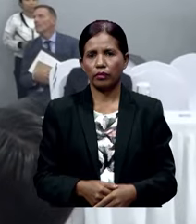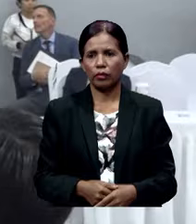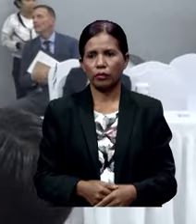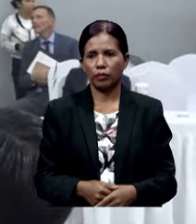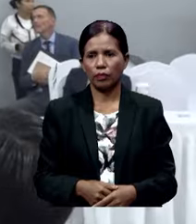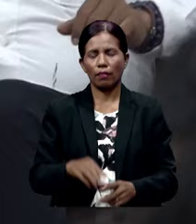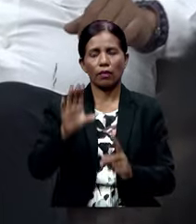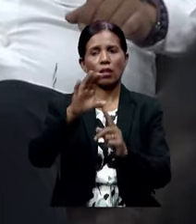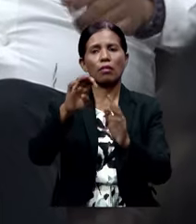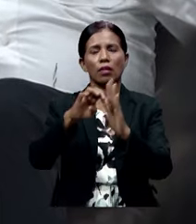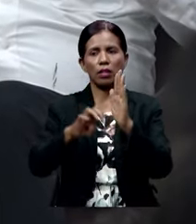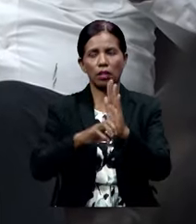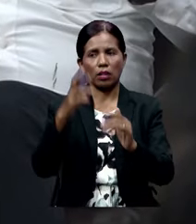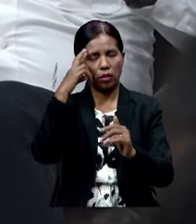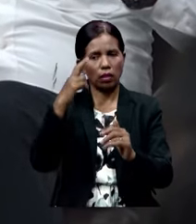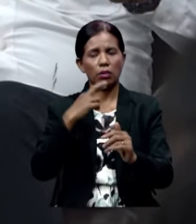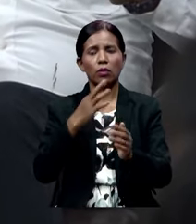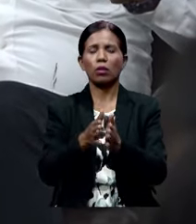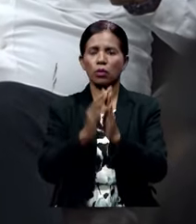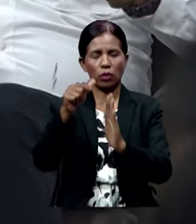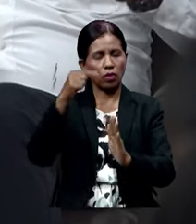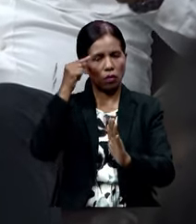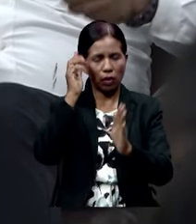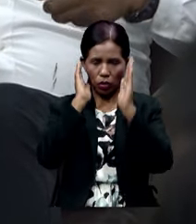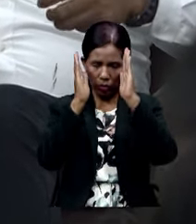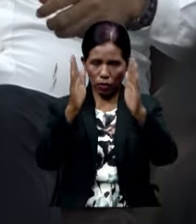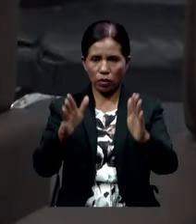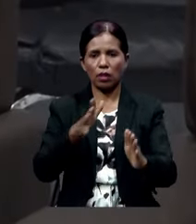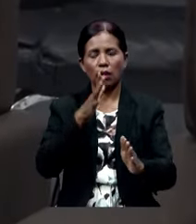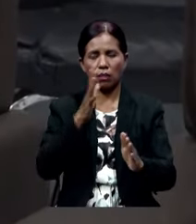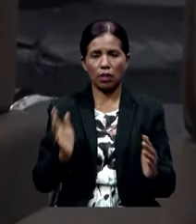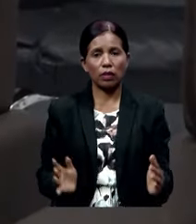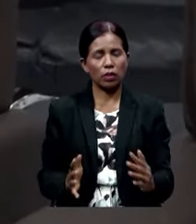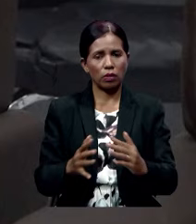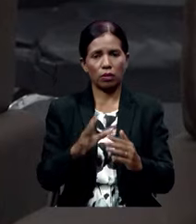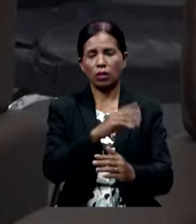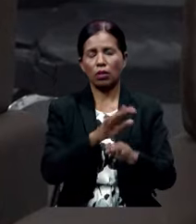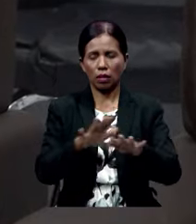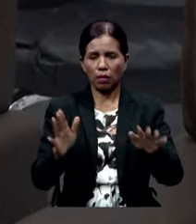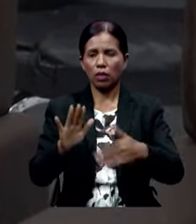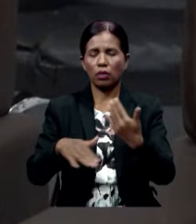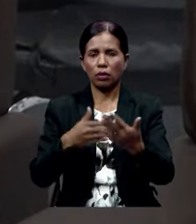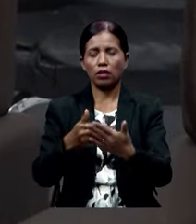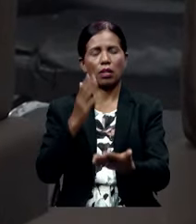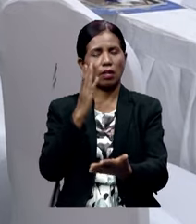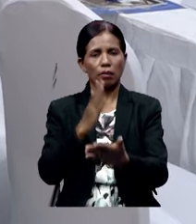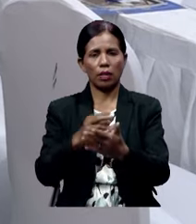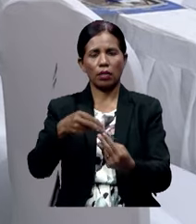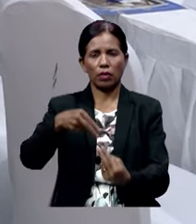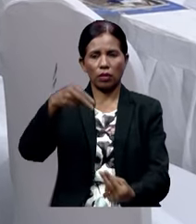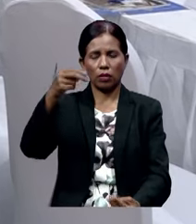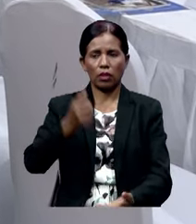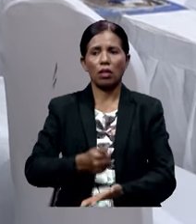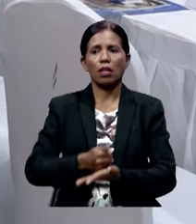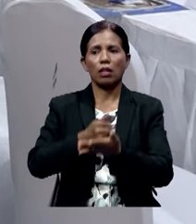Se festaram os eramos orta russo governo a total atenção ba inan e sin rua no labarixira, le russi combate manutenção no fu